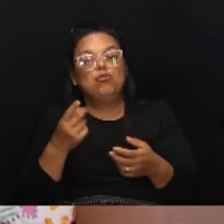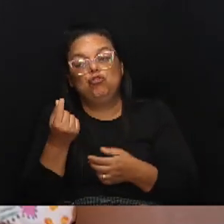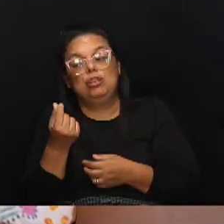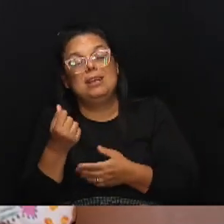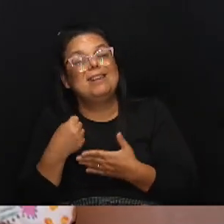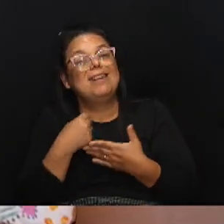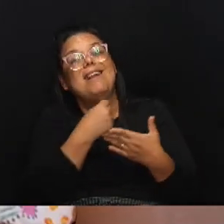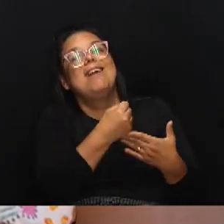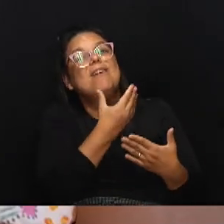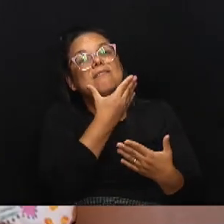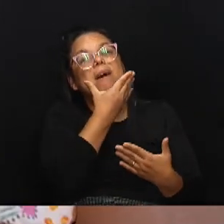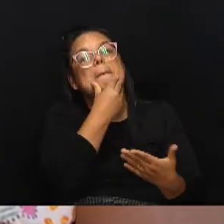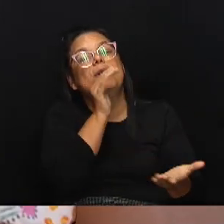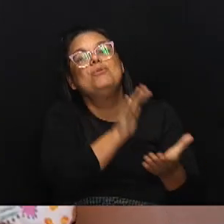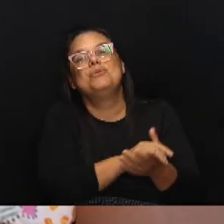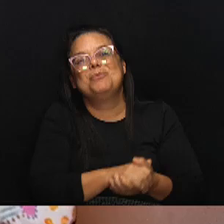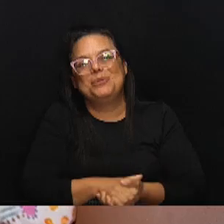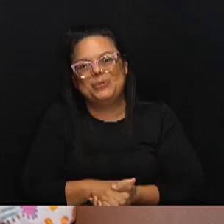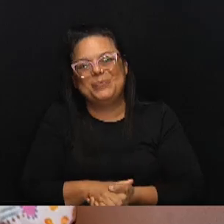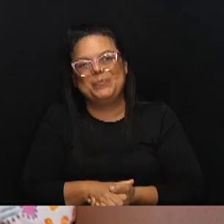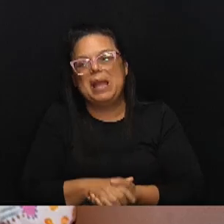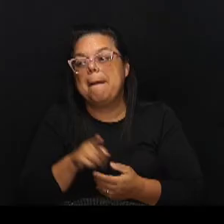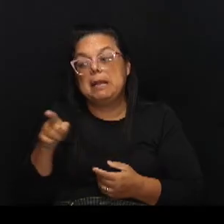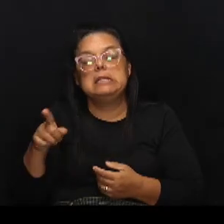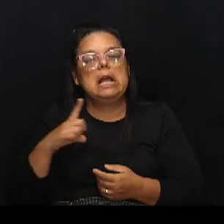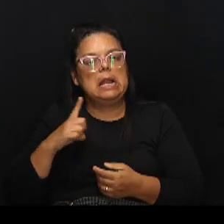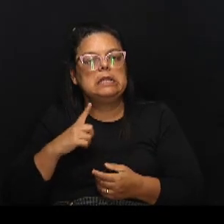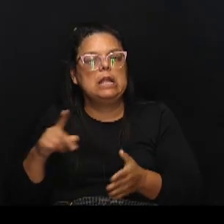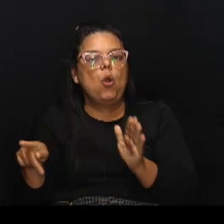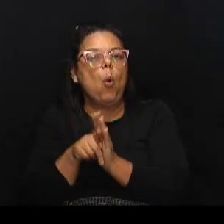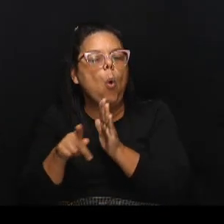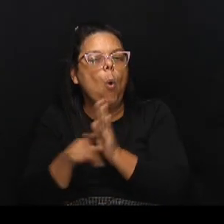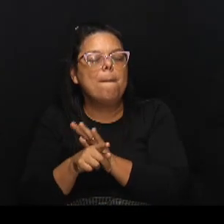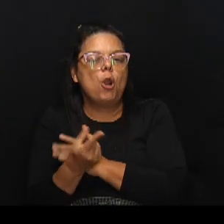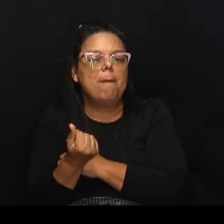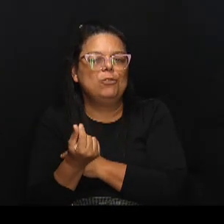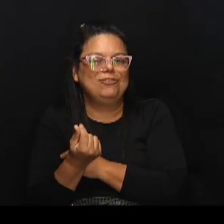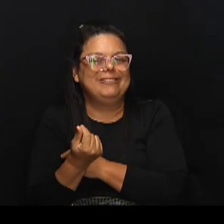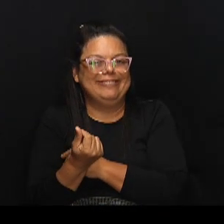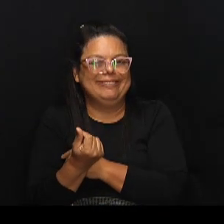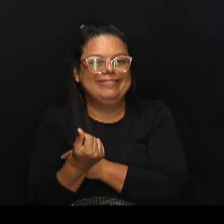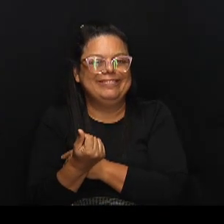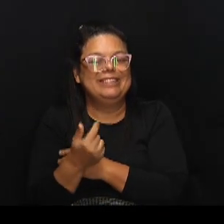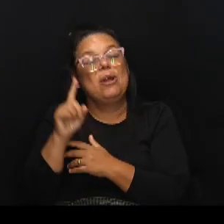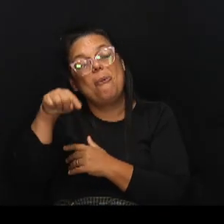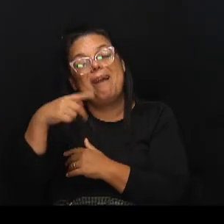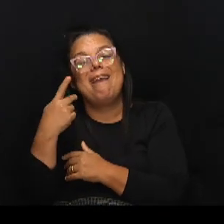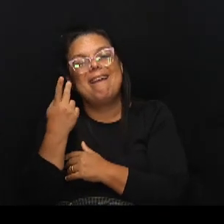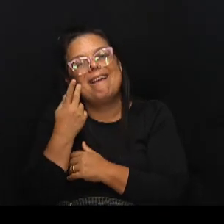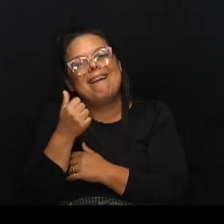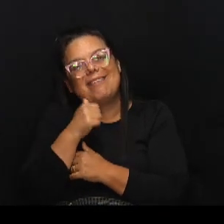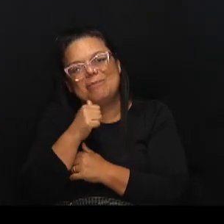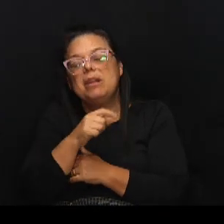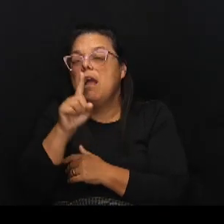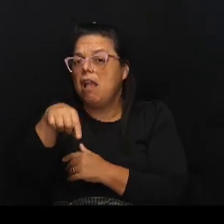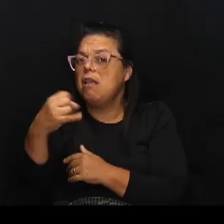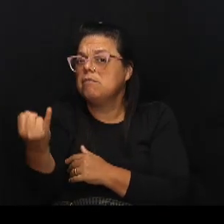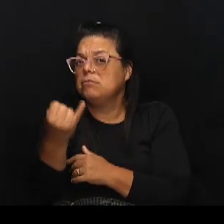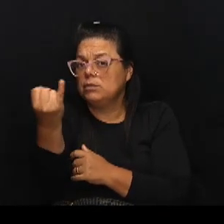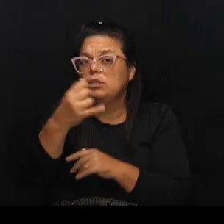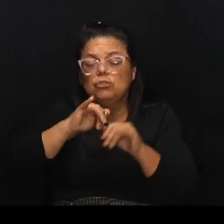já começa a haver a possibilidade dela ter o seu próprio sustento, né? Então, normalmente são essas mulheres. É importante dizer uma